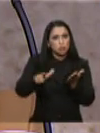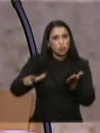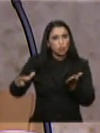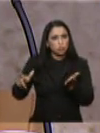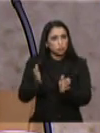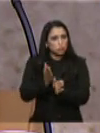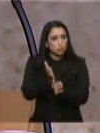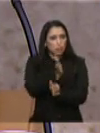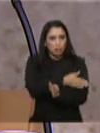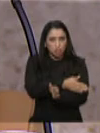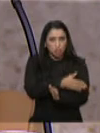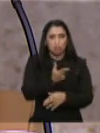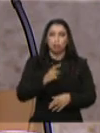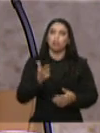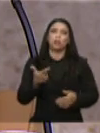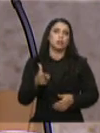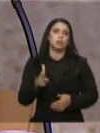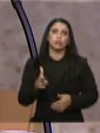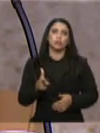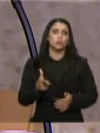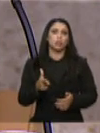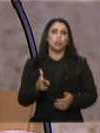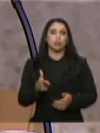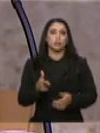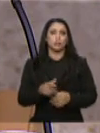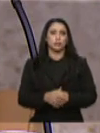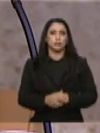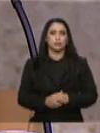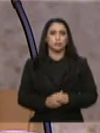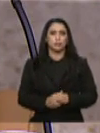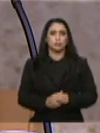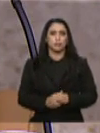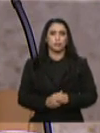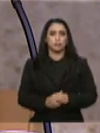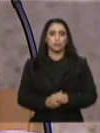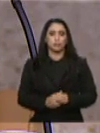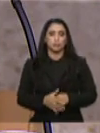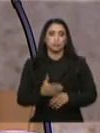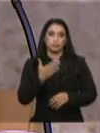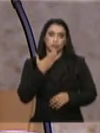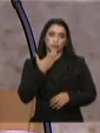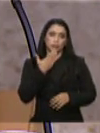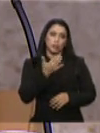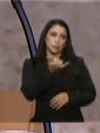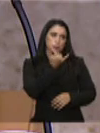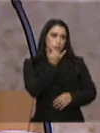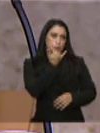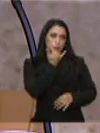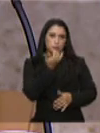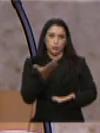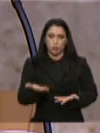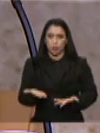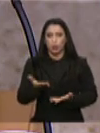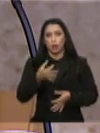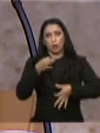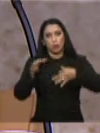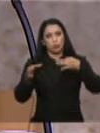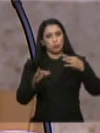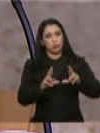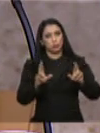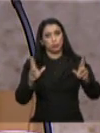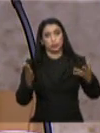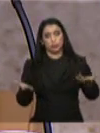versam sob qualquer ângulo, e peço vênia aos que compreendem de forma